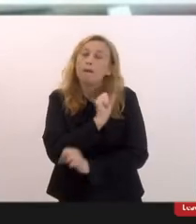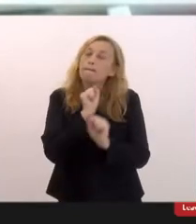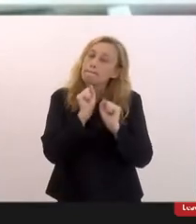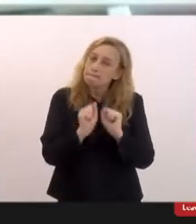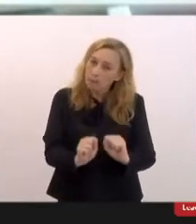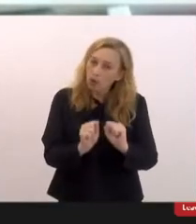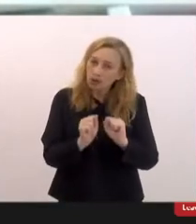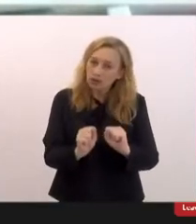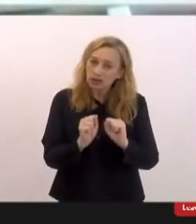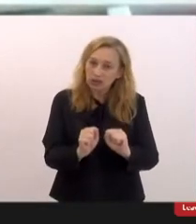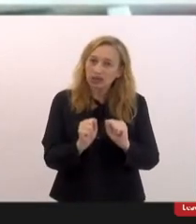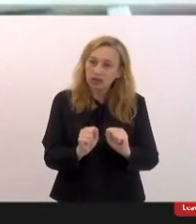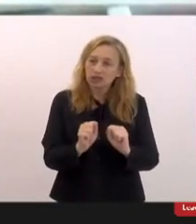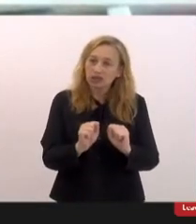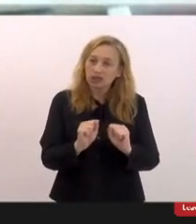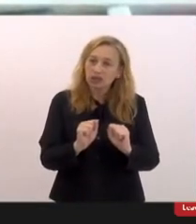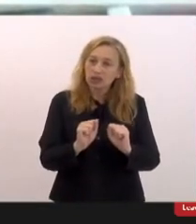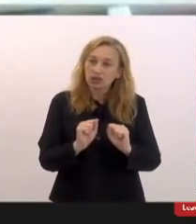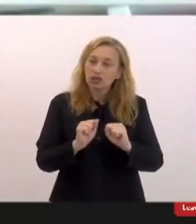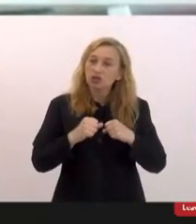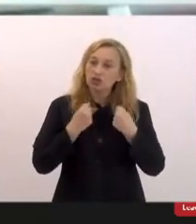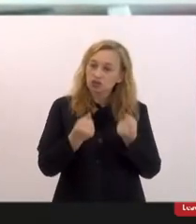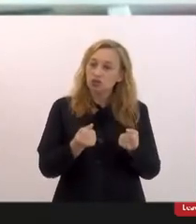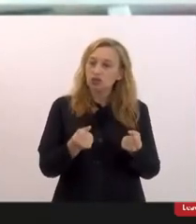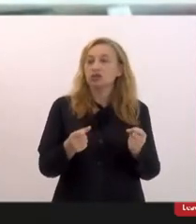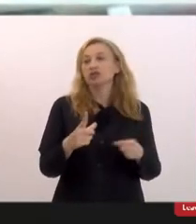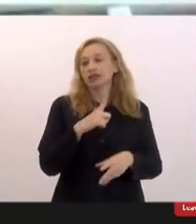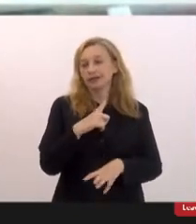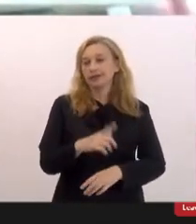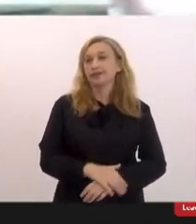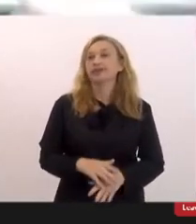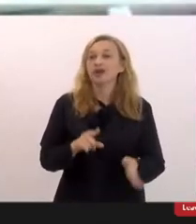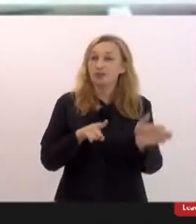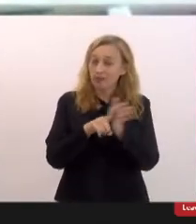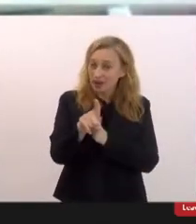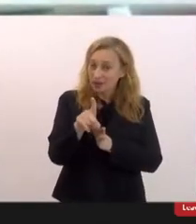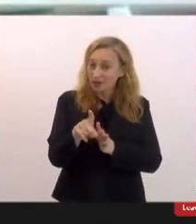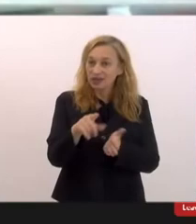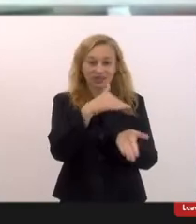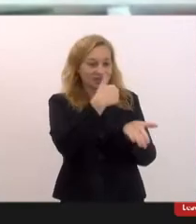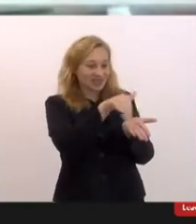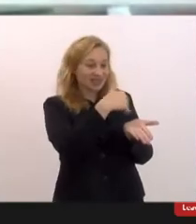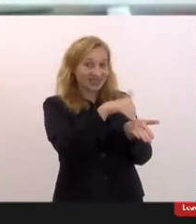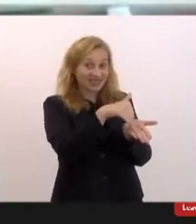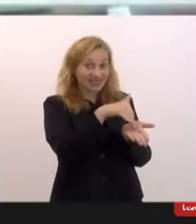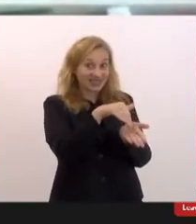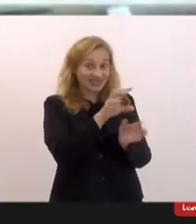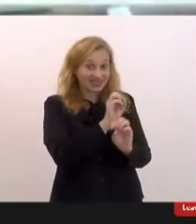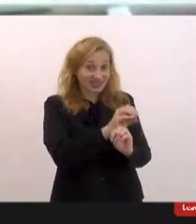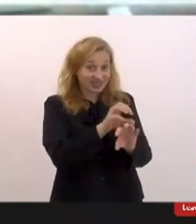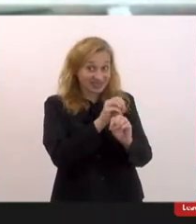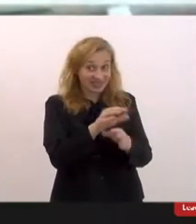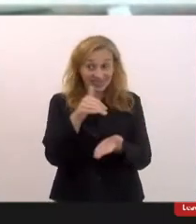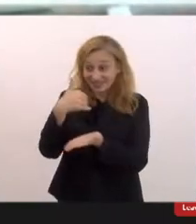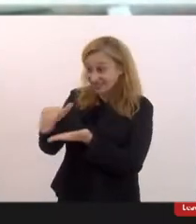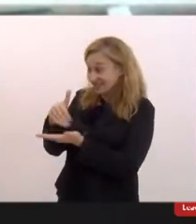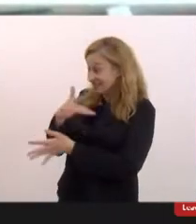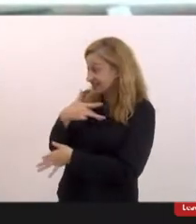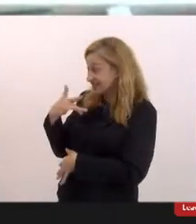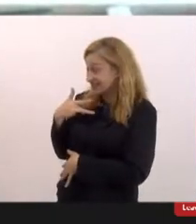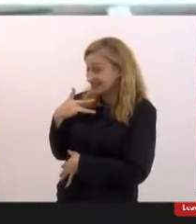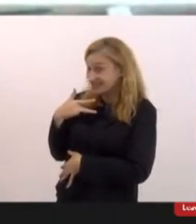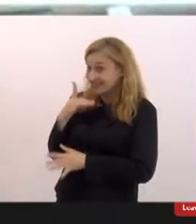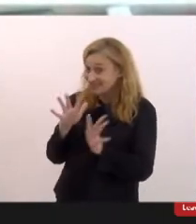possa ser fortalecida. E quero fazer uma pergunta à Secretaria de Educação e à Secretaria de Saúde